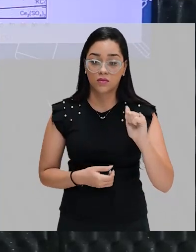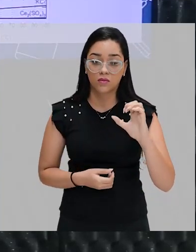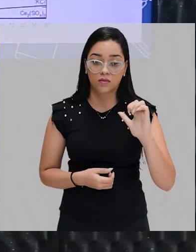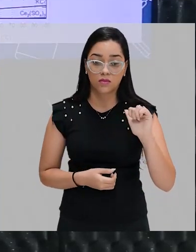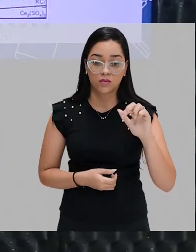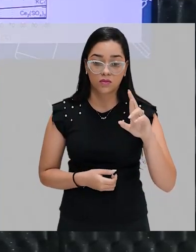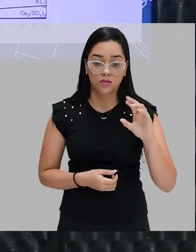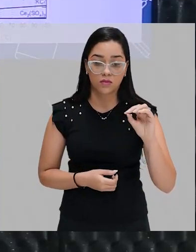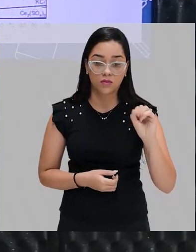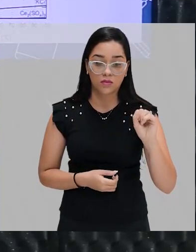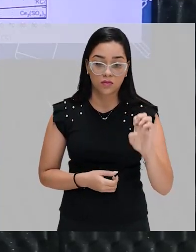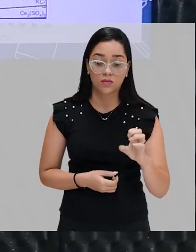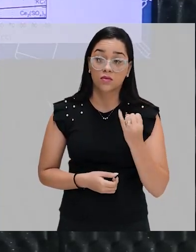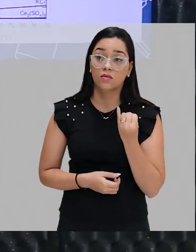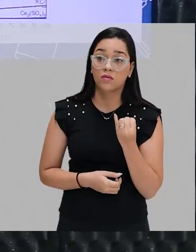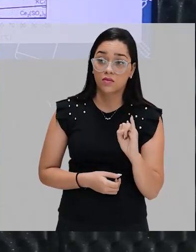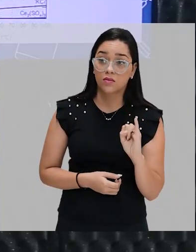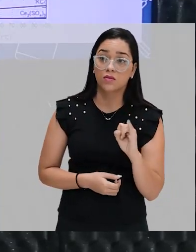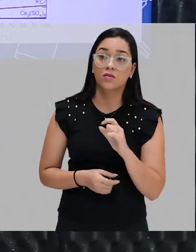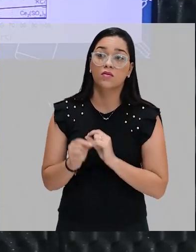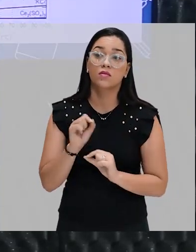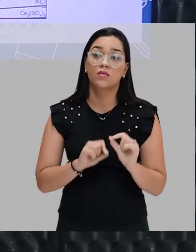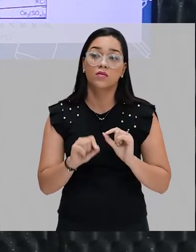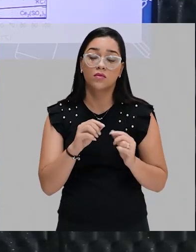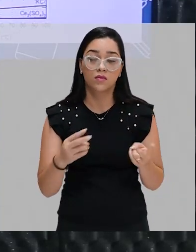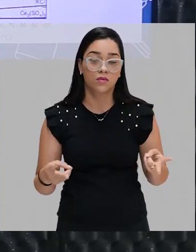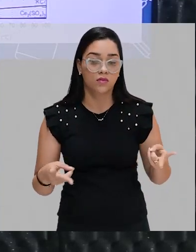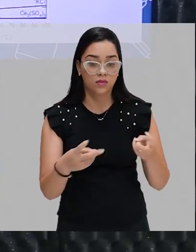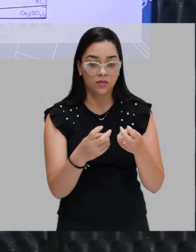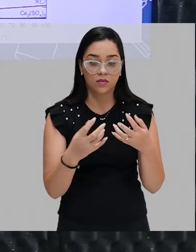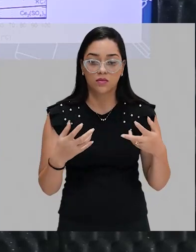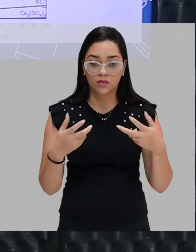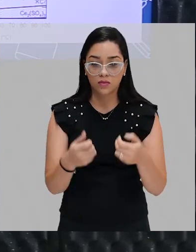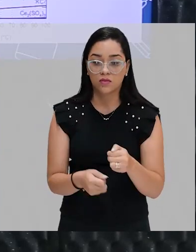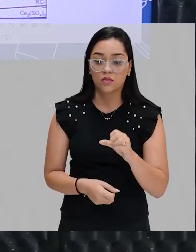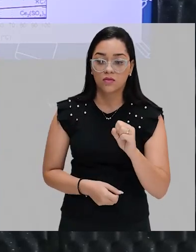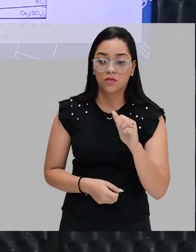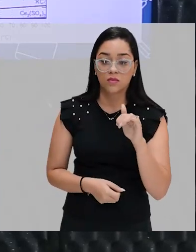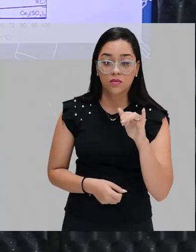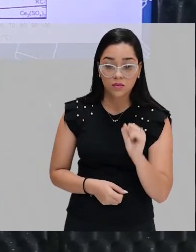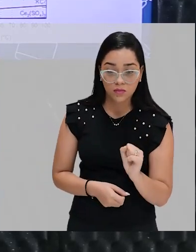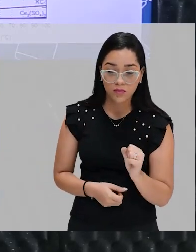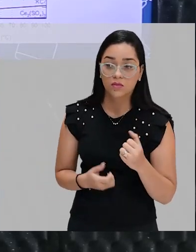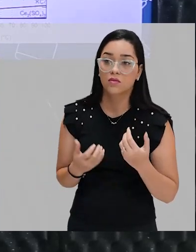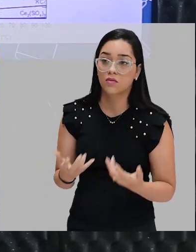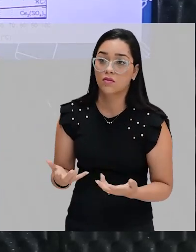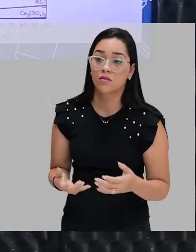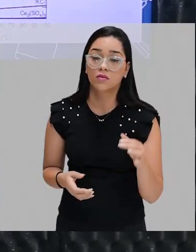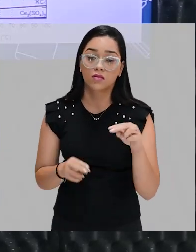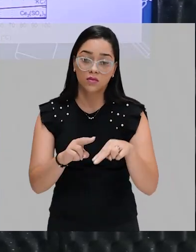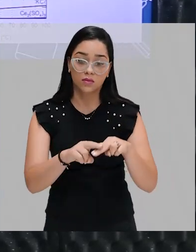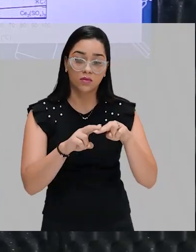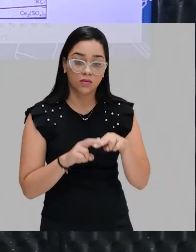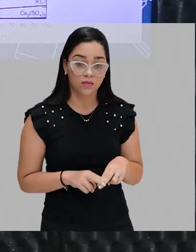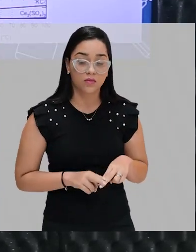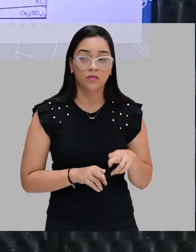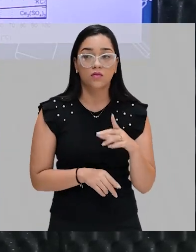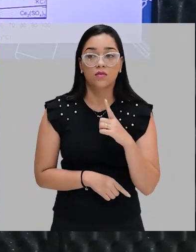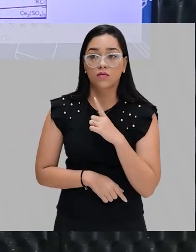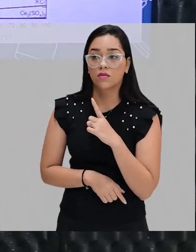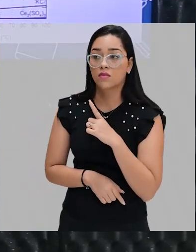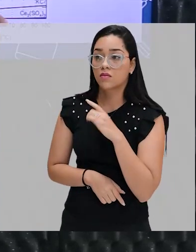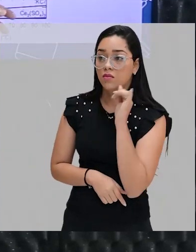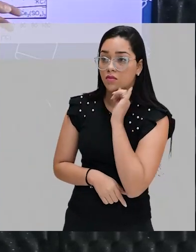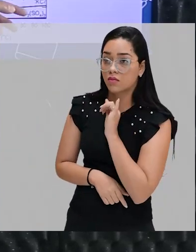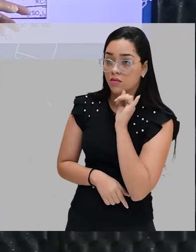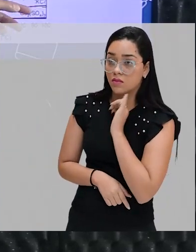sacarose. Não, se a gente for observar, nem todos são sais, certo? Então, por isso que, por